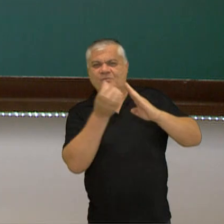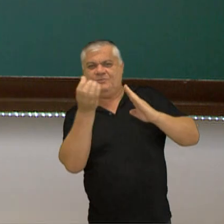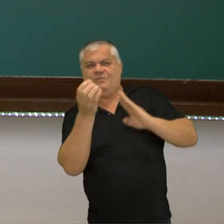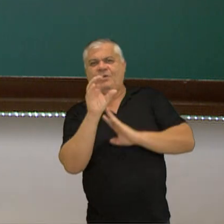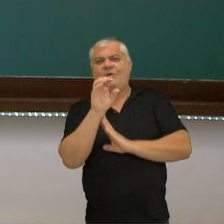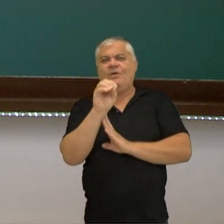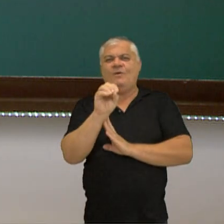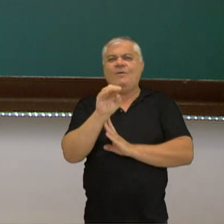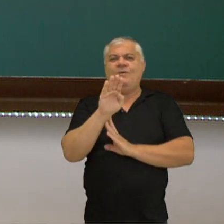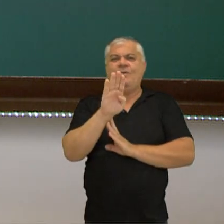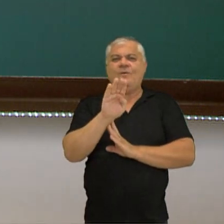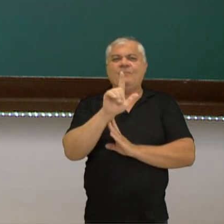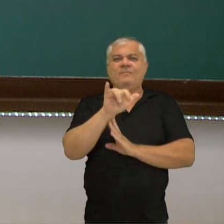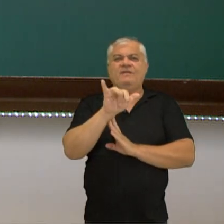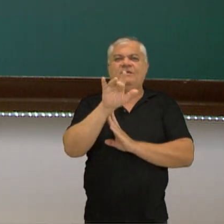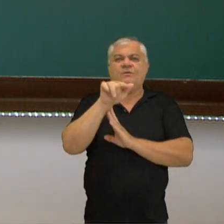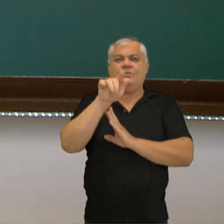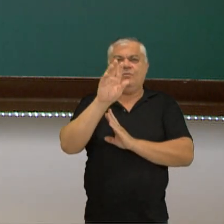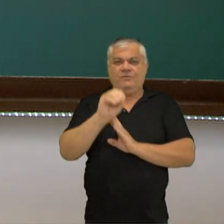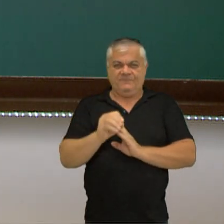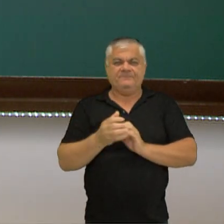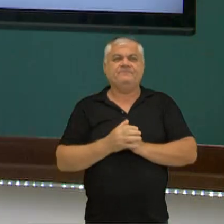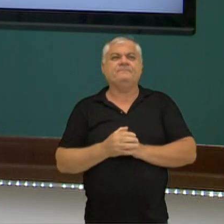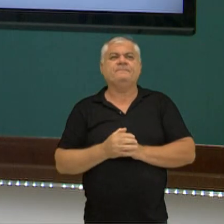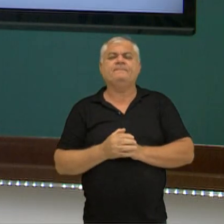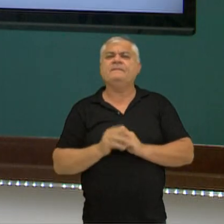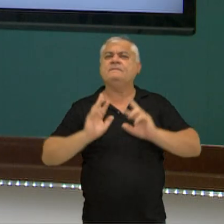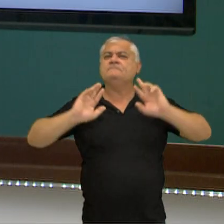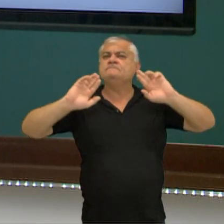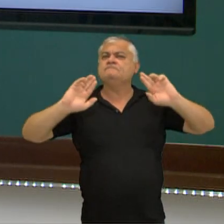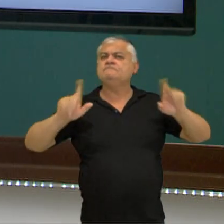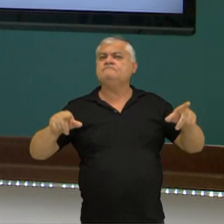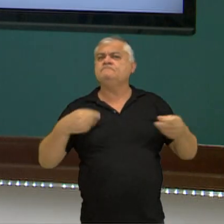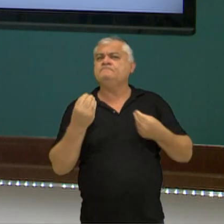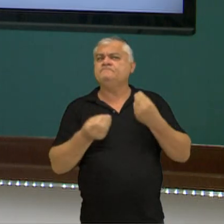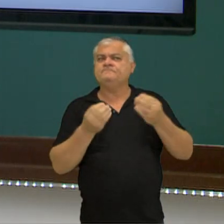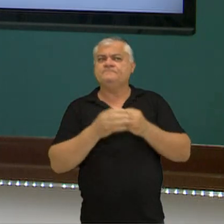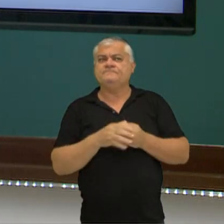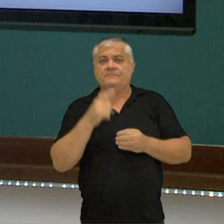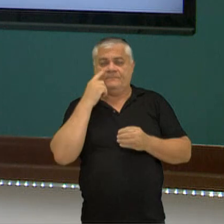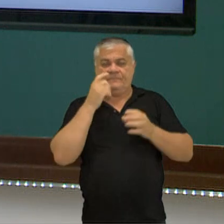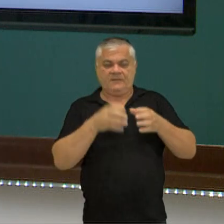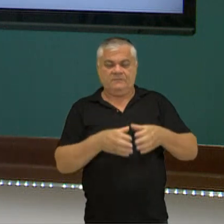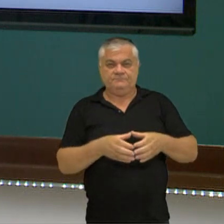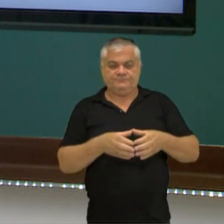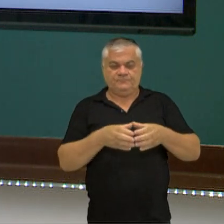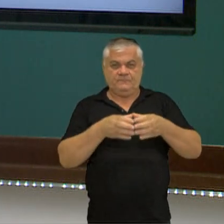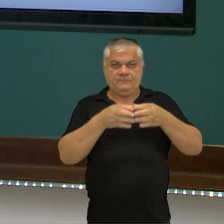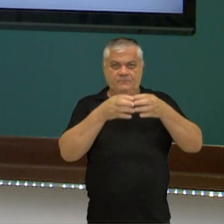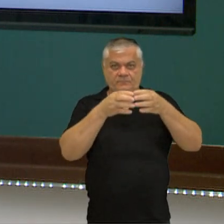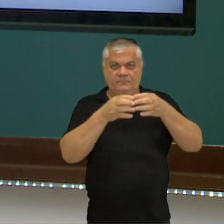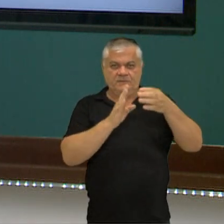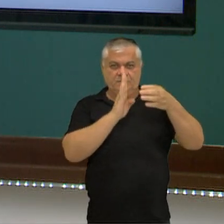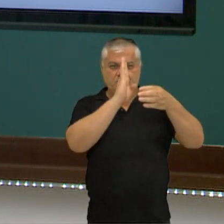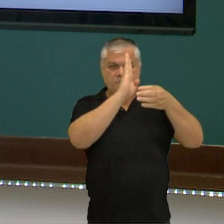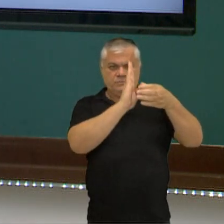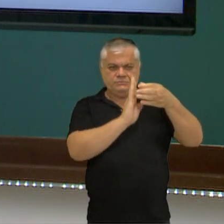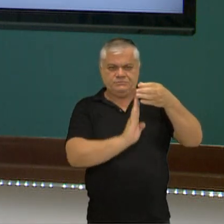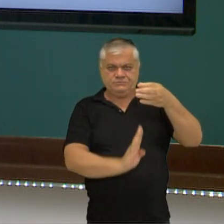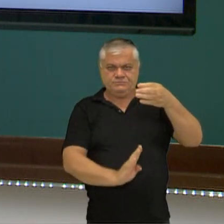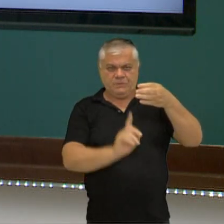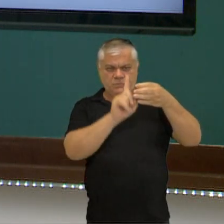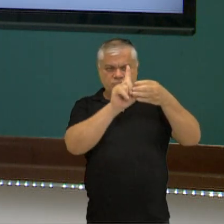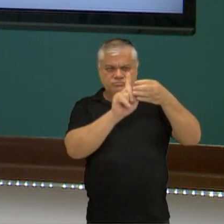nomenclatura. Qual a diferença entre eles? Está em relação a este eixo aqui. A gente já vai conversar daqui a pouquinho